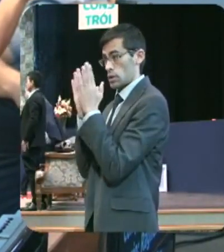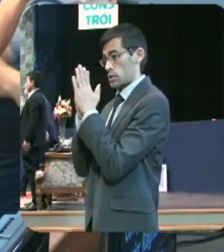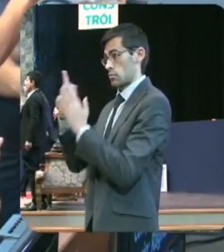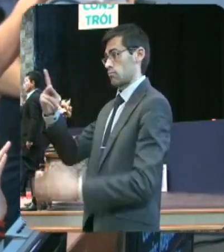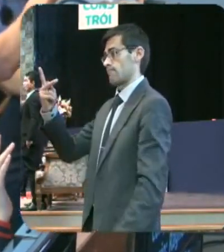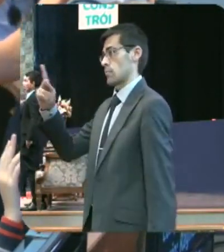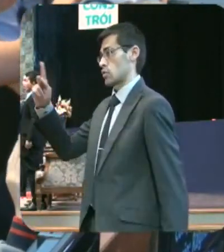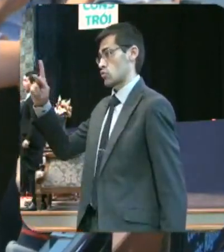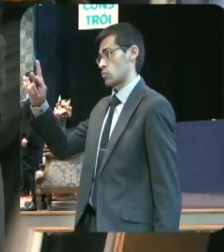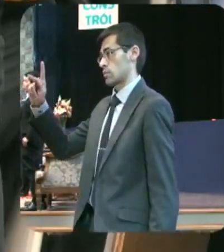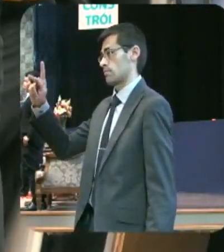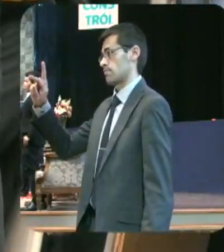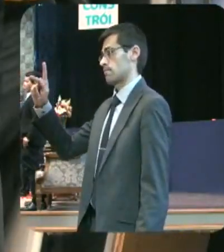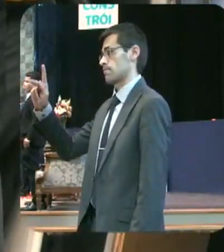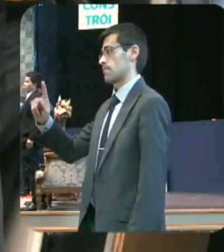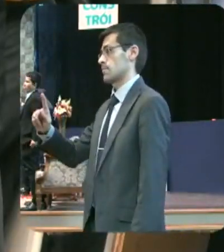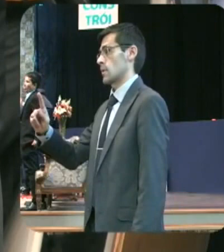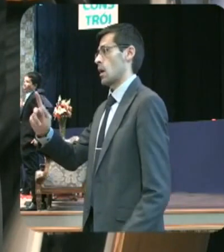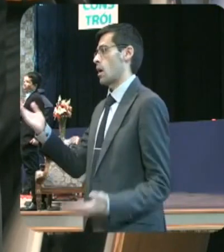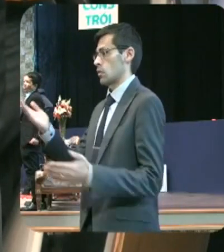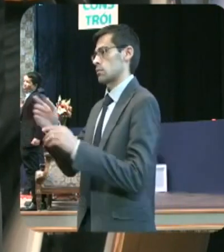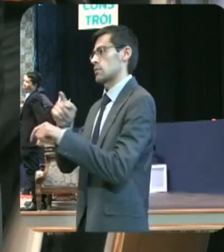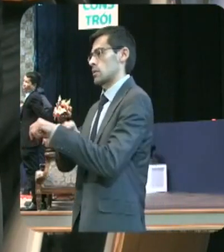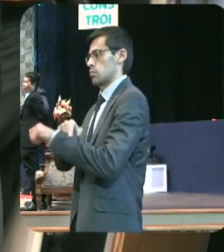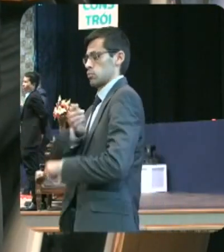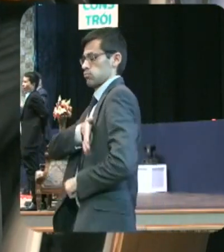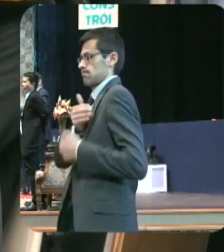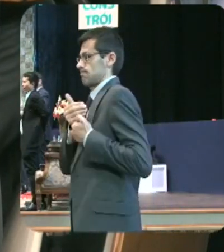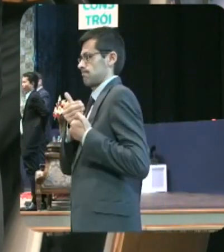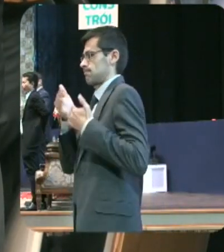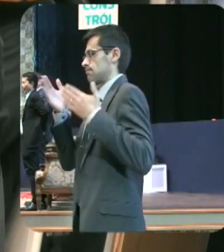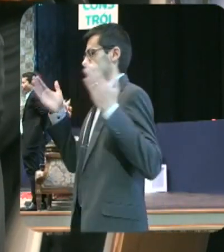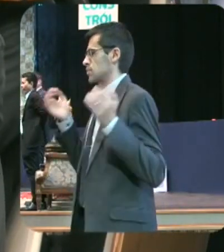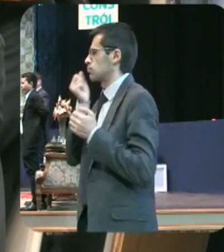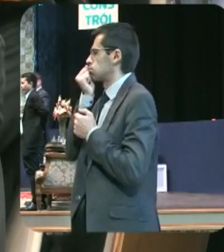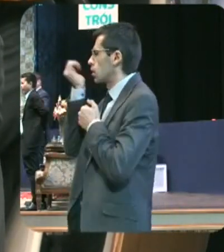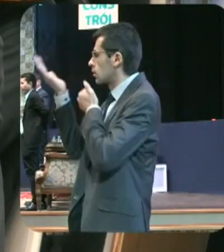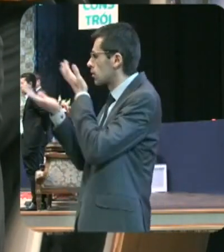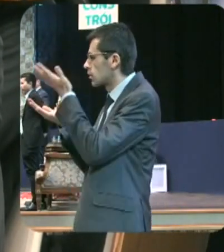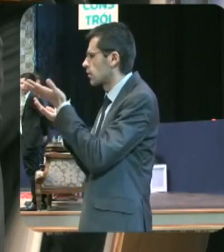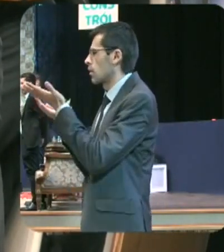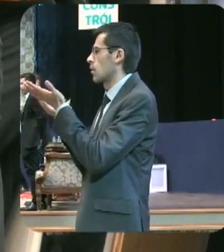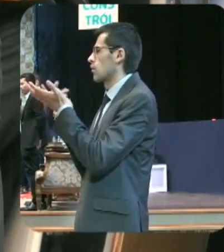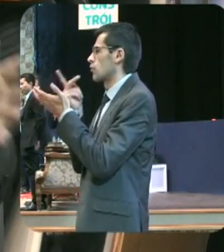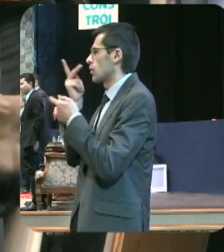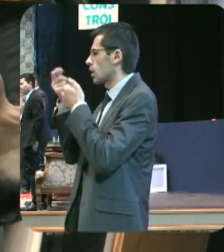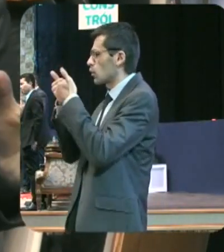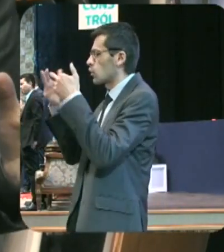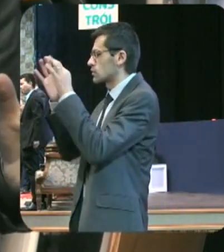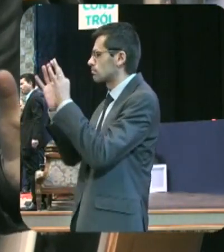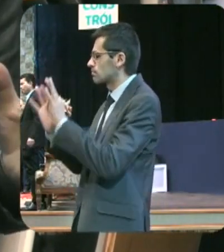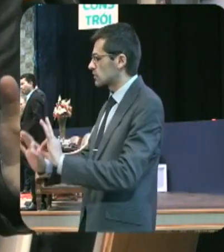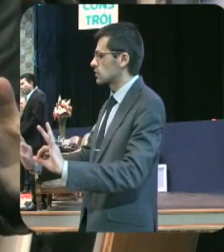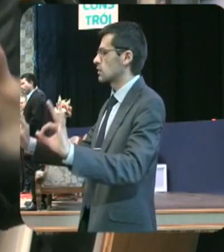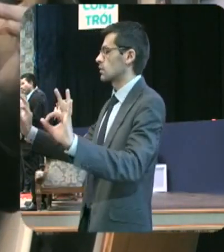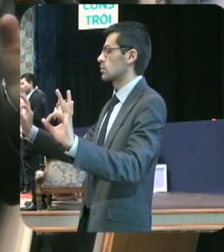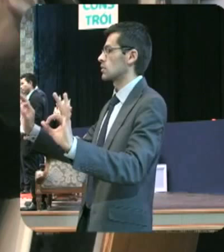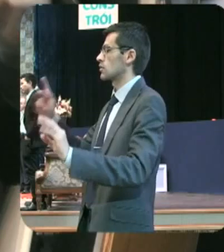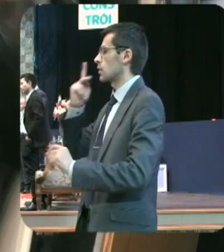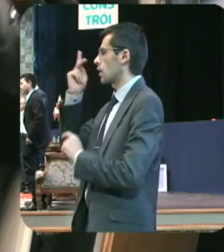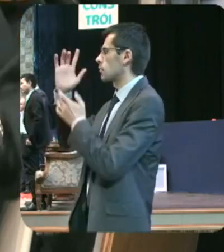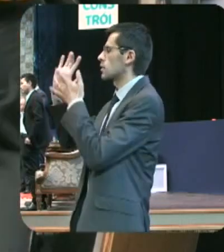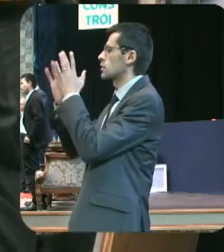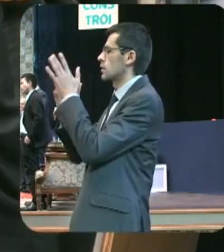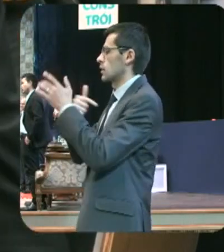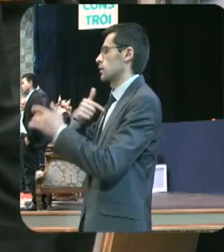você fazer, é uma oração onde você abre a sua alma. A gente vai dizer algumas coisas muito simples. Você vai dizer para Ele: